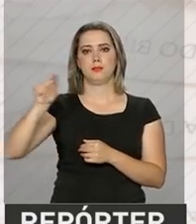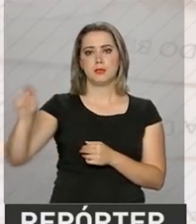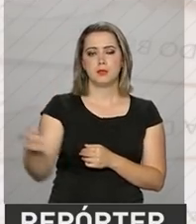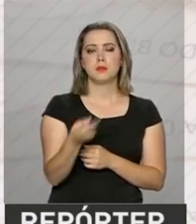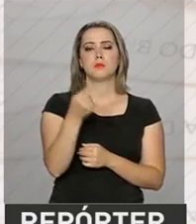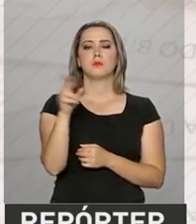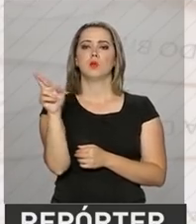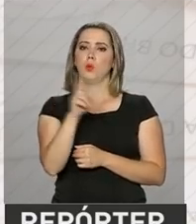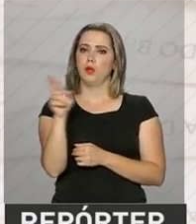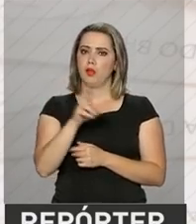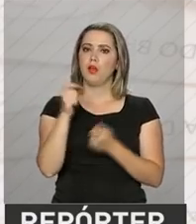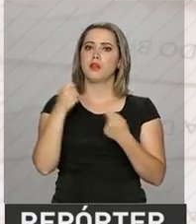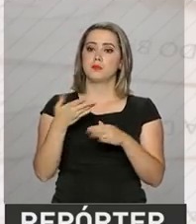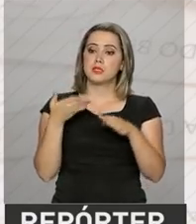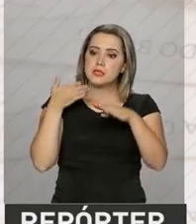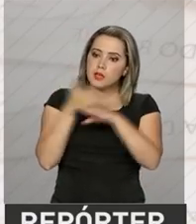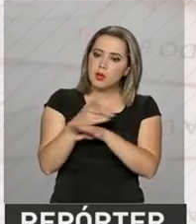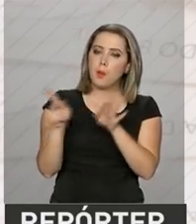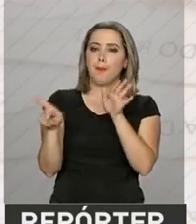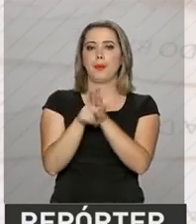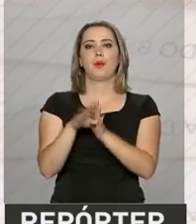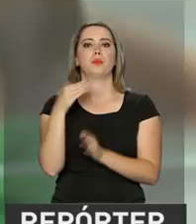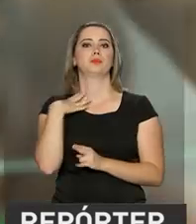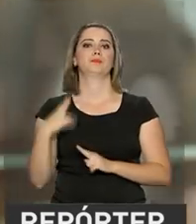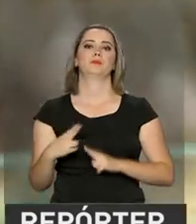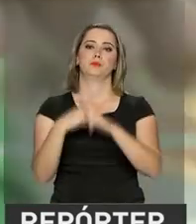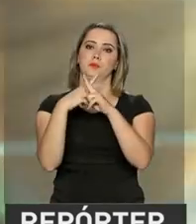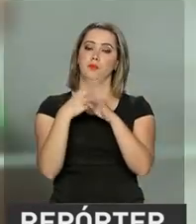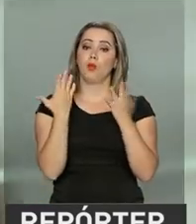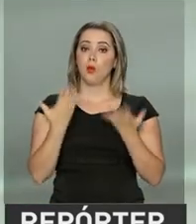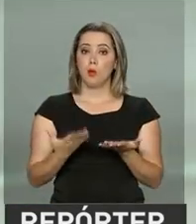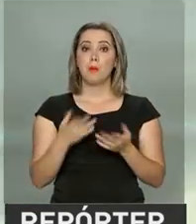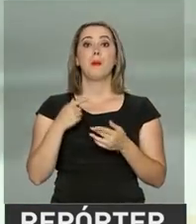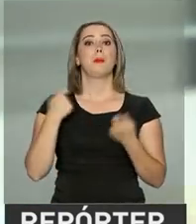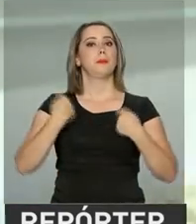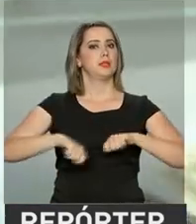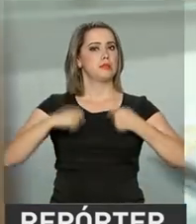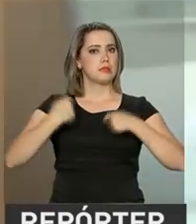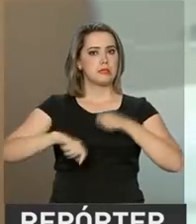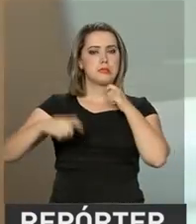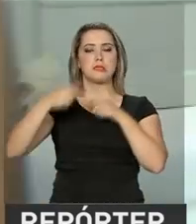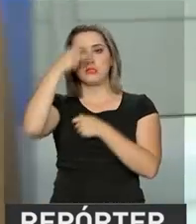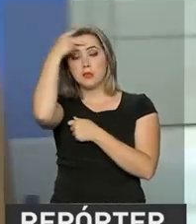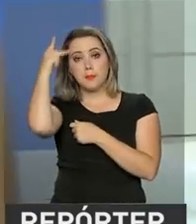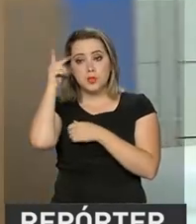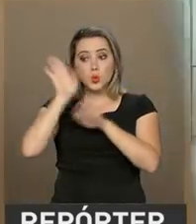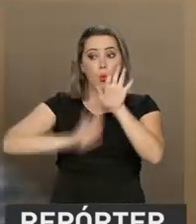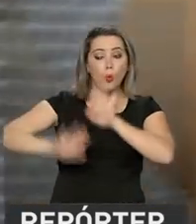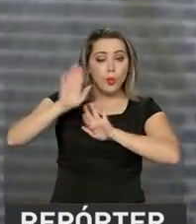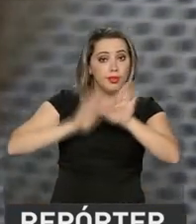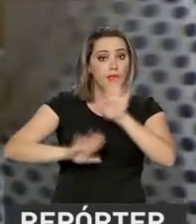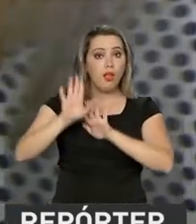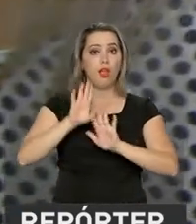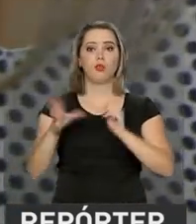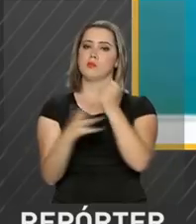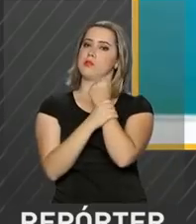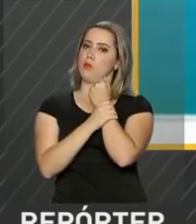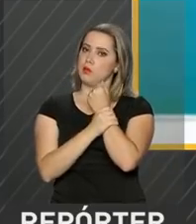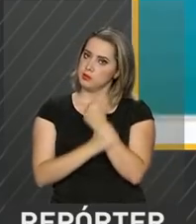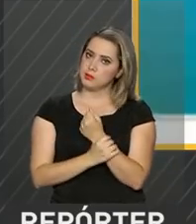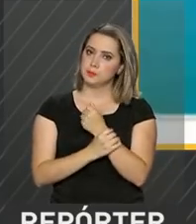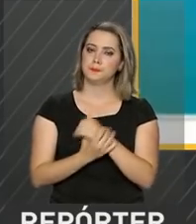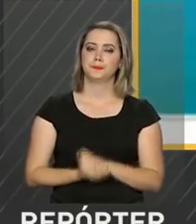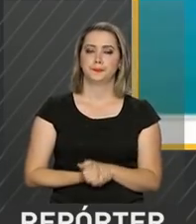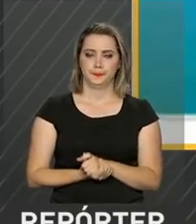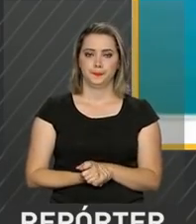é preciso ir a uma agência da caixa para sacar o dinheiro a caixa alerta ainda que for sacar o dinheiro a ter muita atenção à segurança